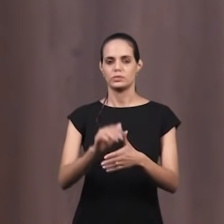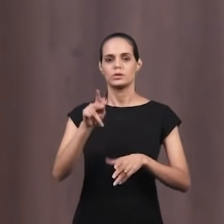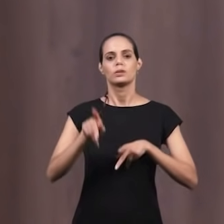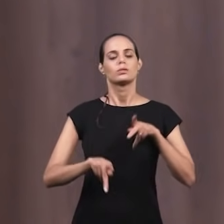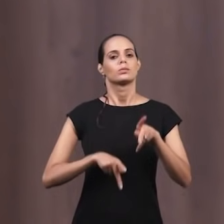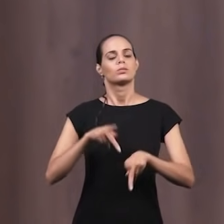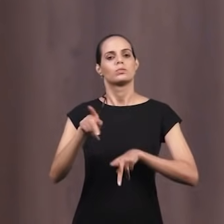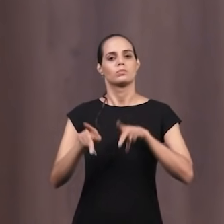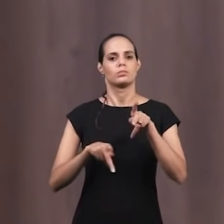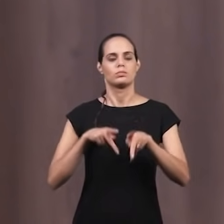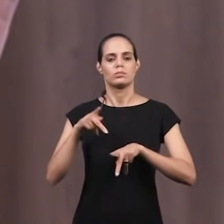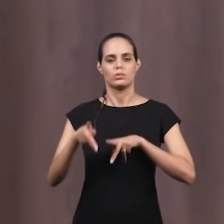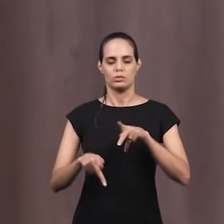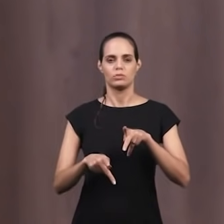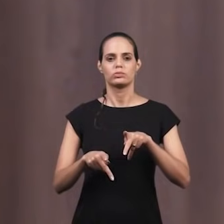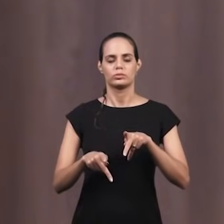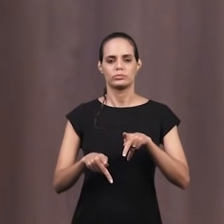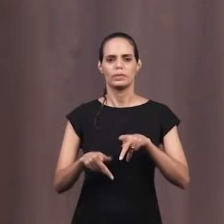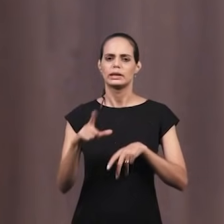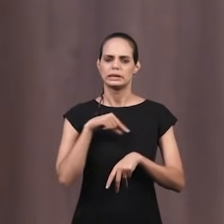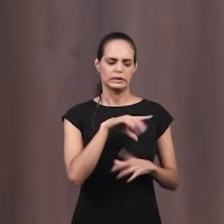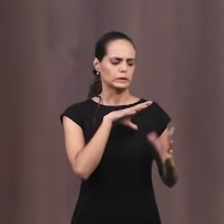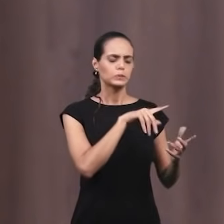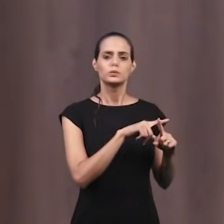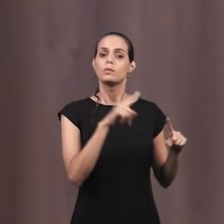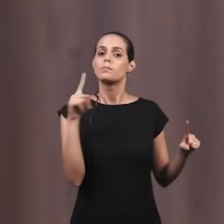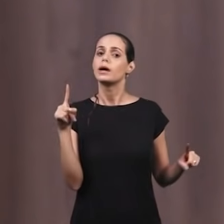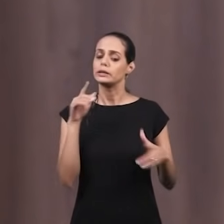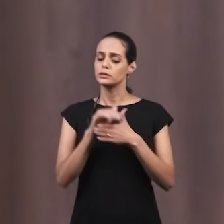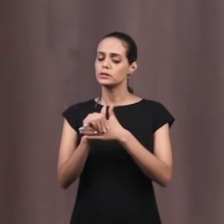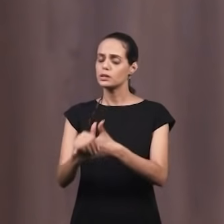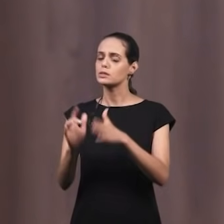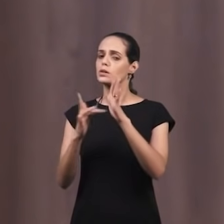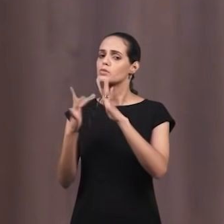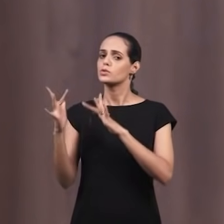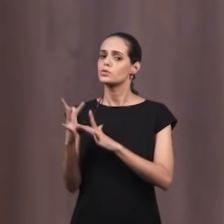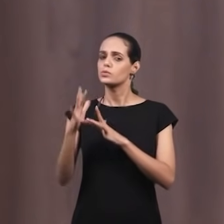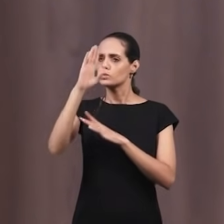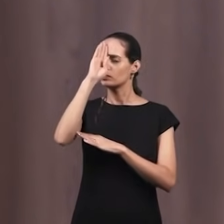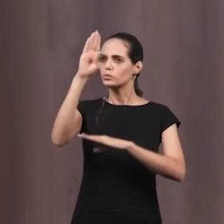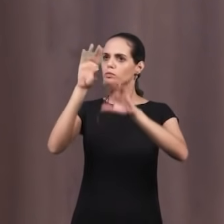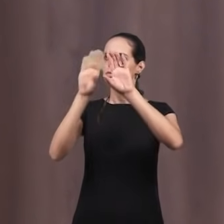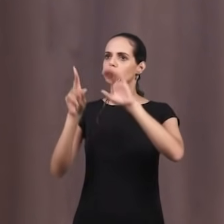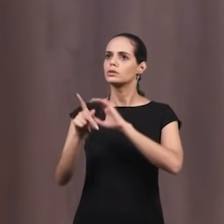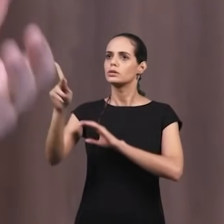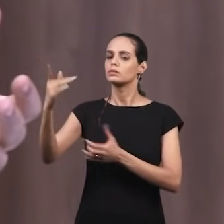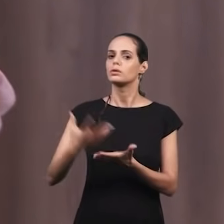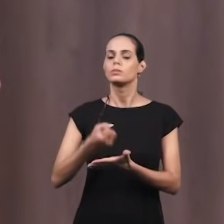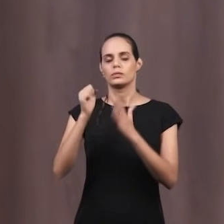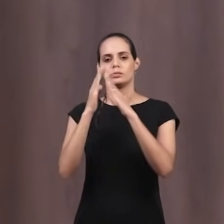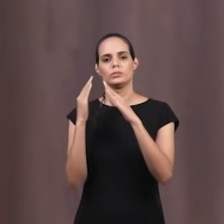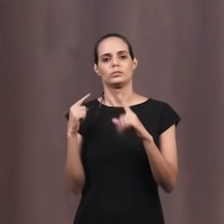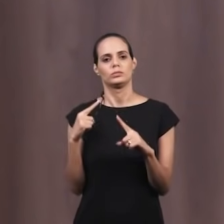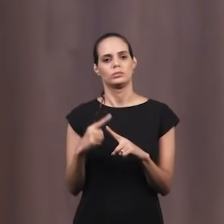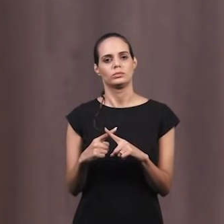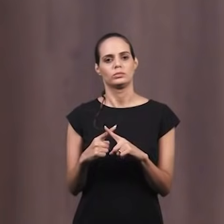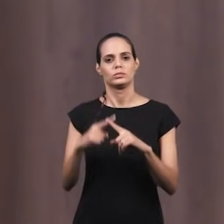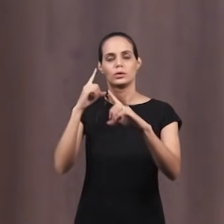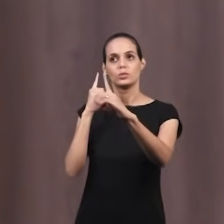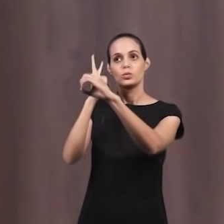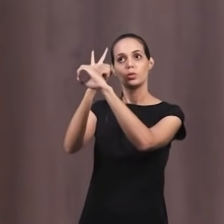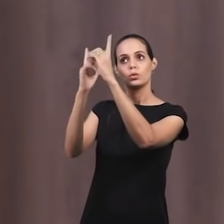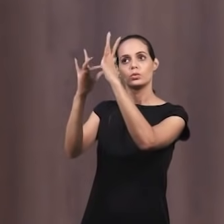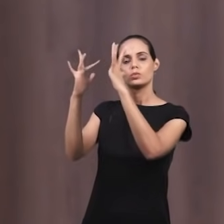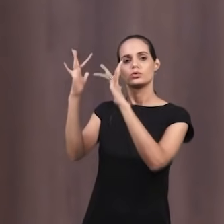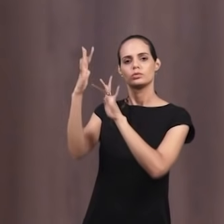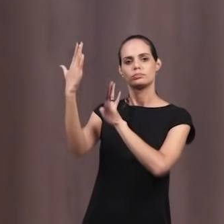um povo, apesar de todas as coisas, na direção do céu, da eternidade, do arrebatamento da igreja, do